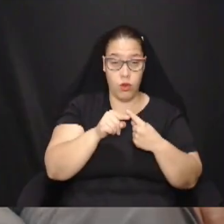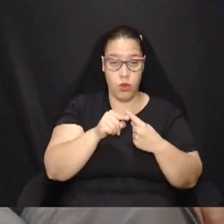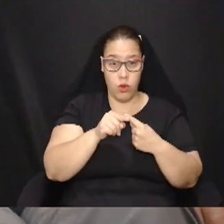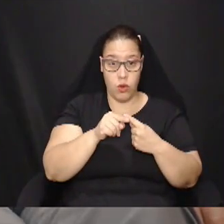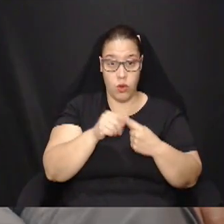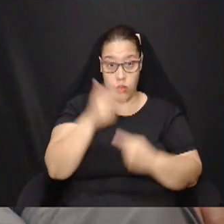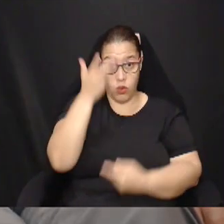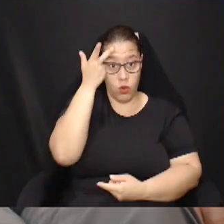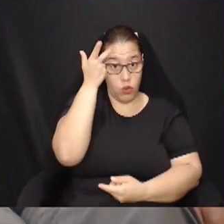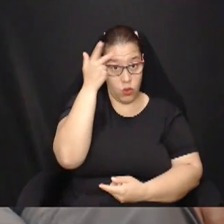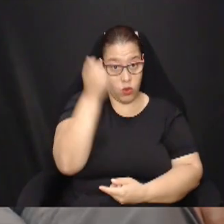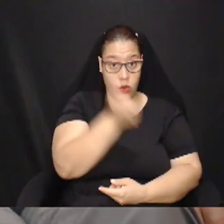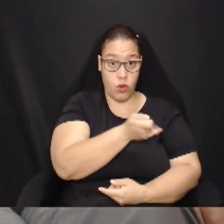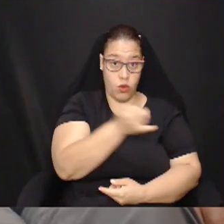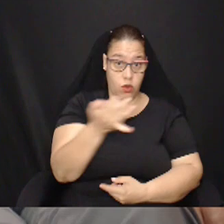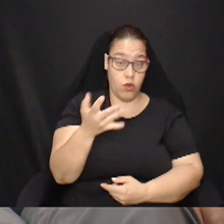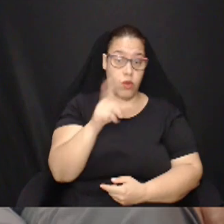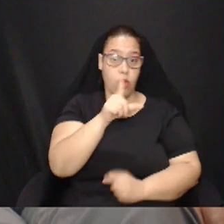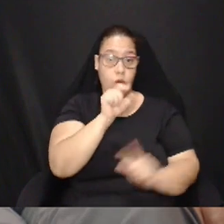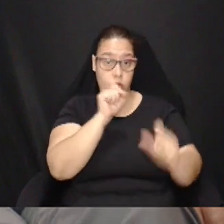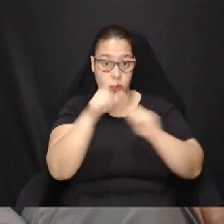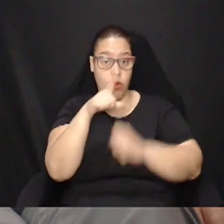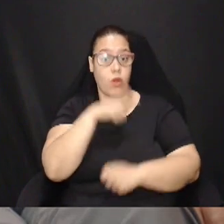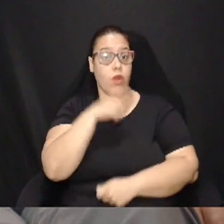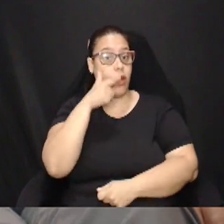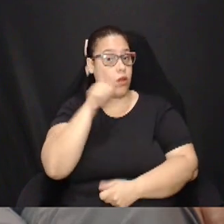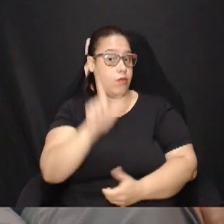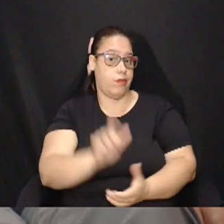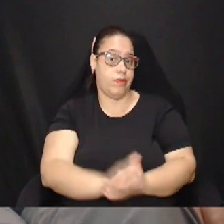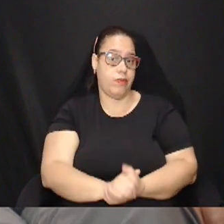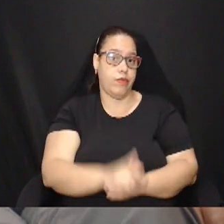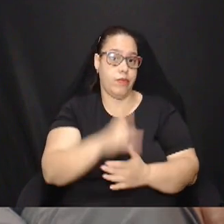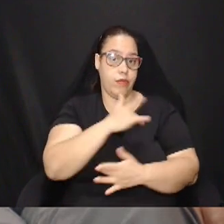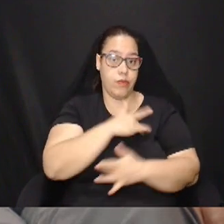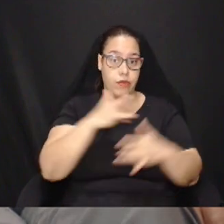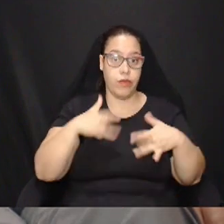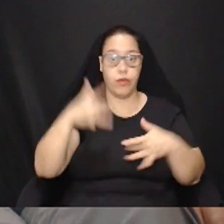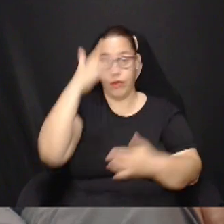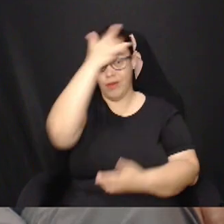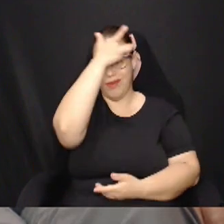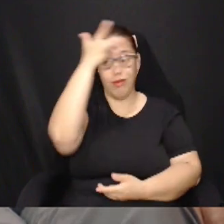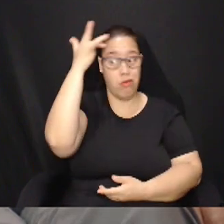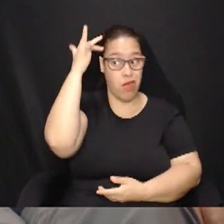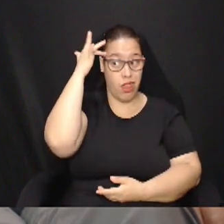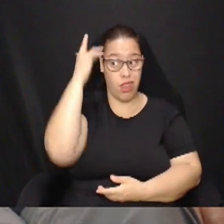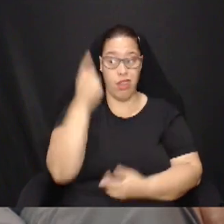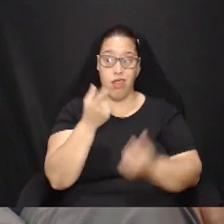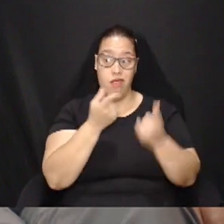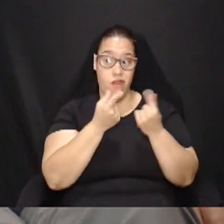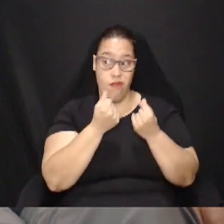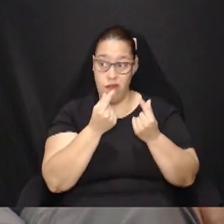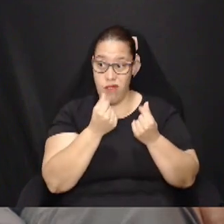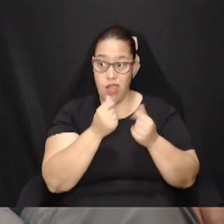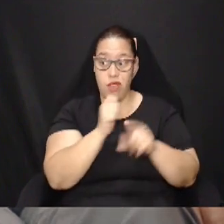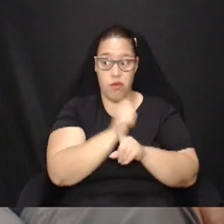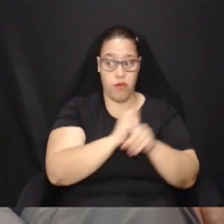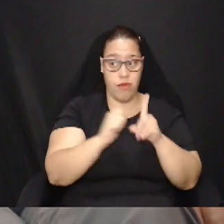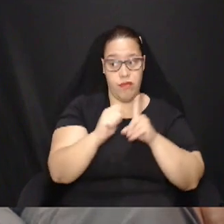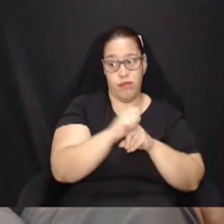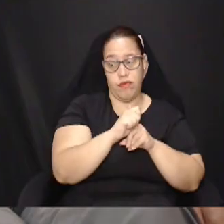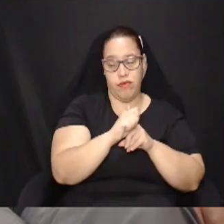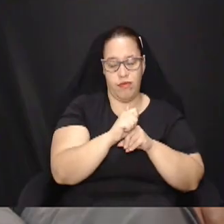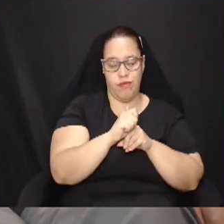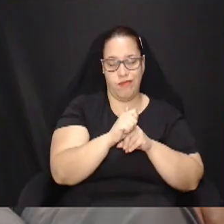são as ferramentas que ela vai conseguir ter uma saúde mental, financeira, social, para que isso seja, de